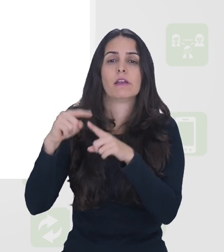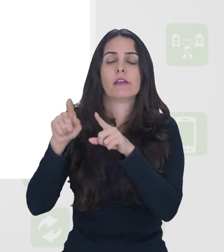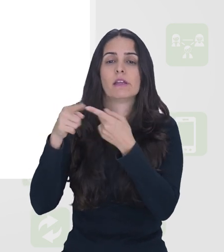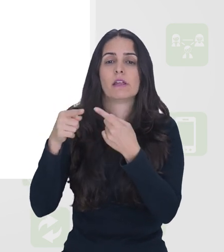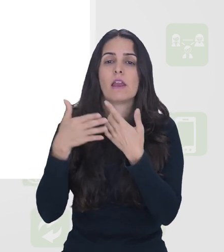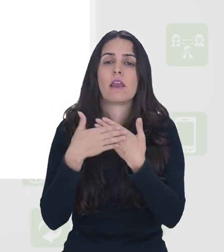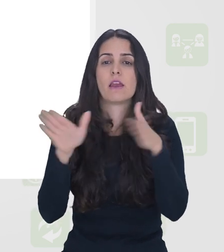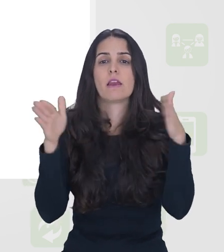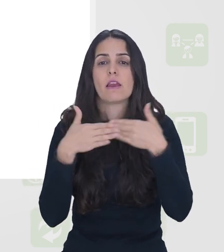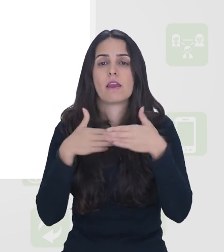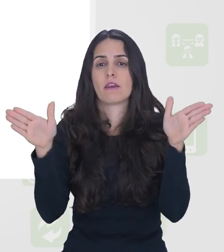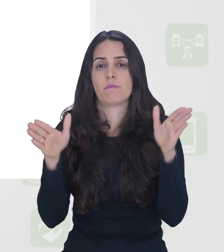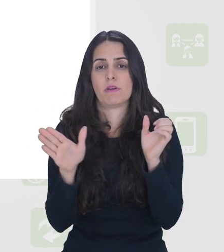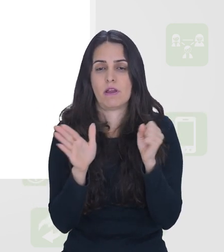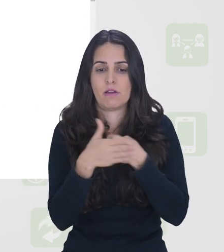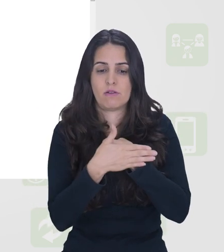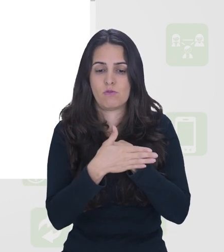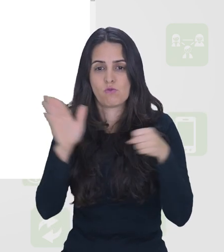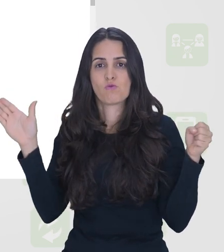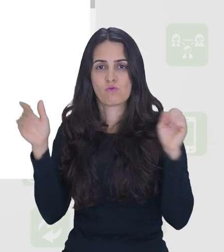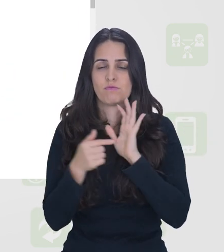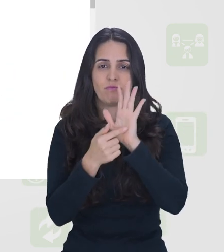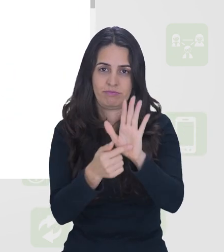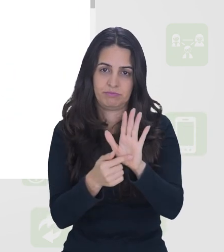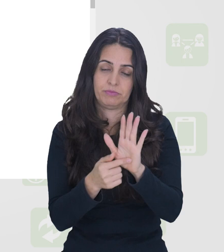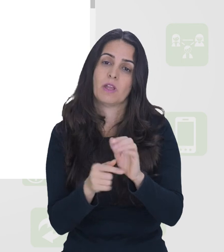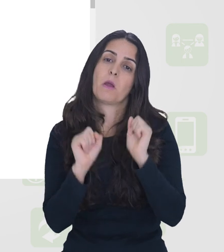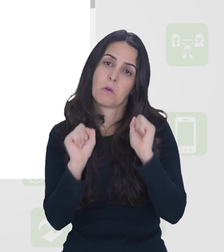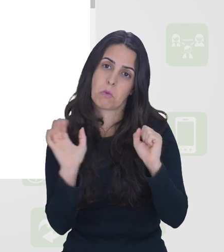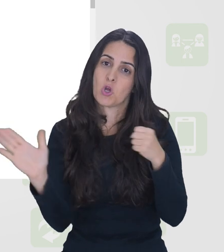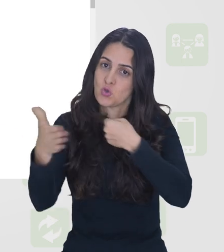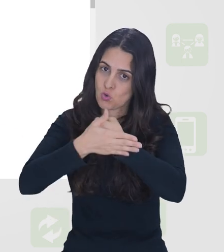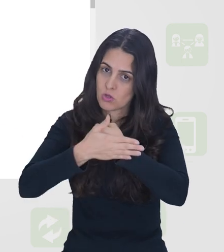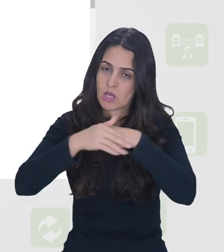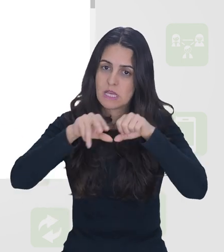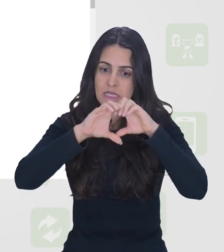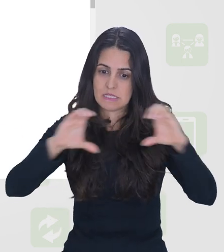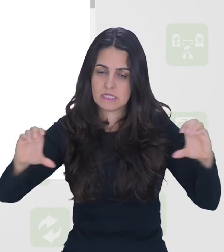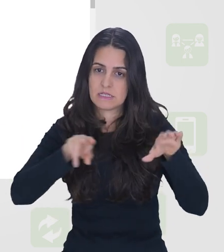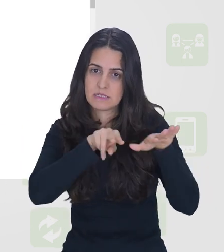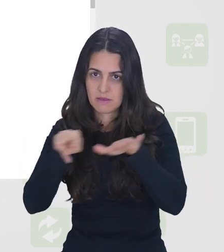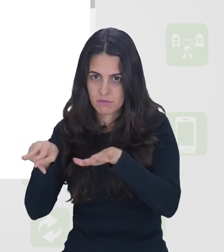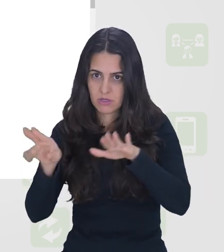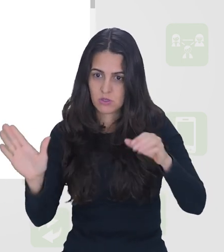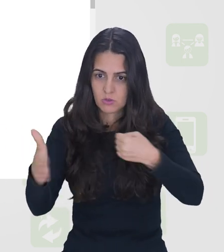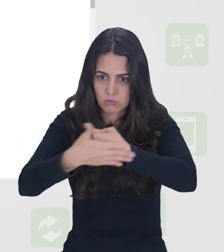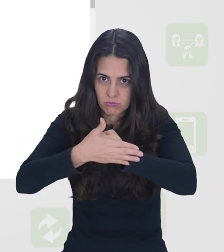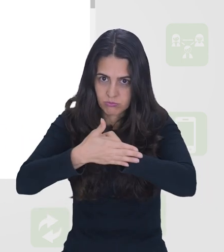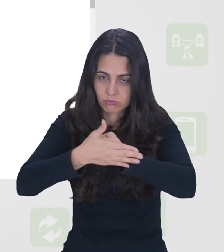fácil de verificar isso outra coisa que pode acontecer é na semana né Você pode ocultar uma semana e esconder aqui a